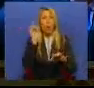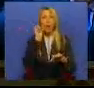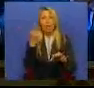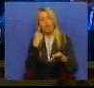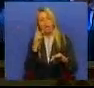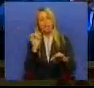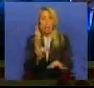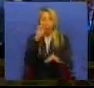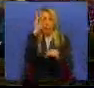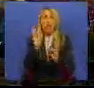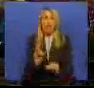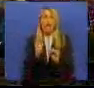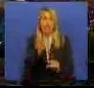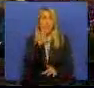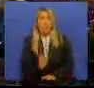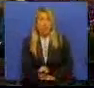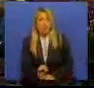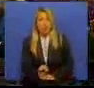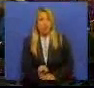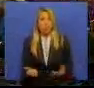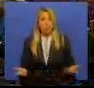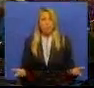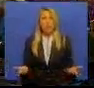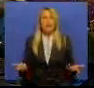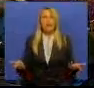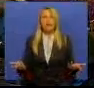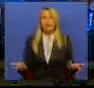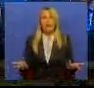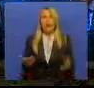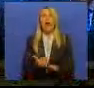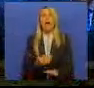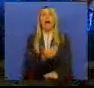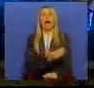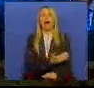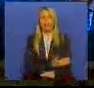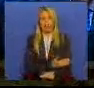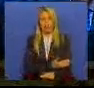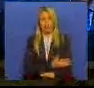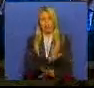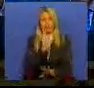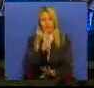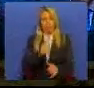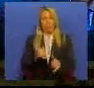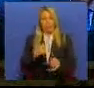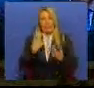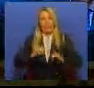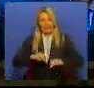ensino dos seus filhos? E antes que as bancadas de esquerda,